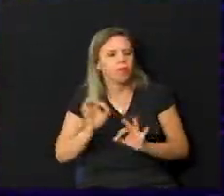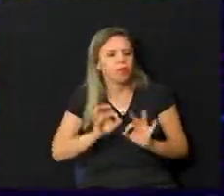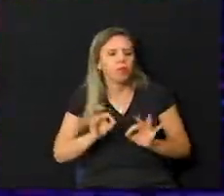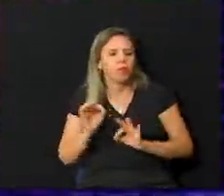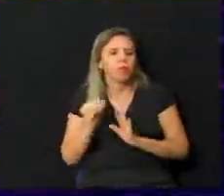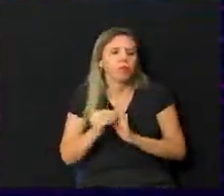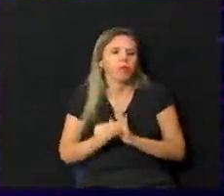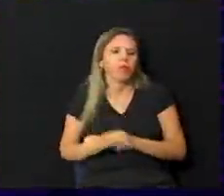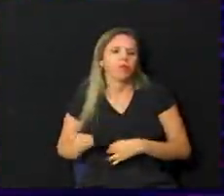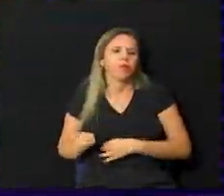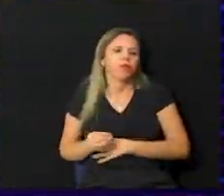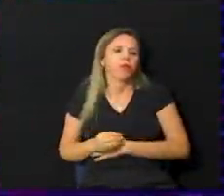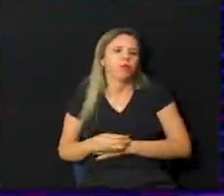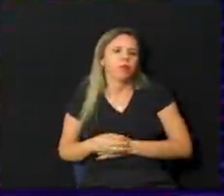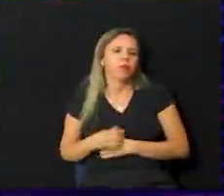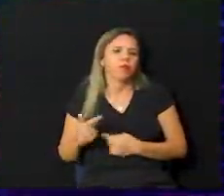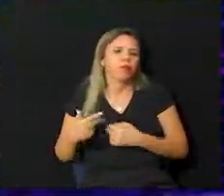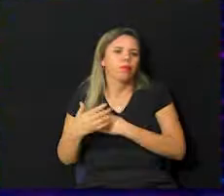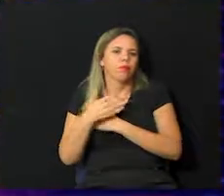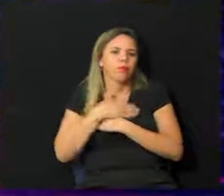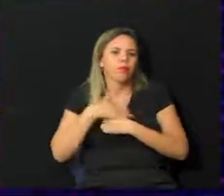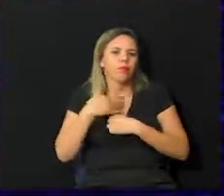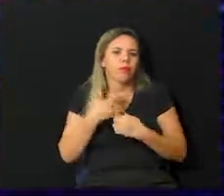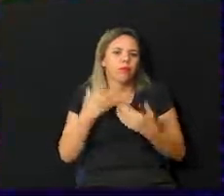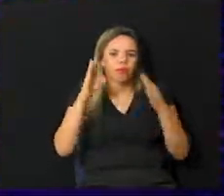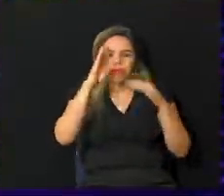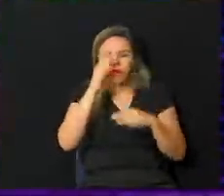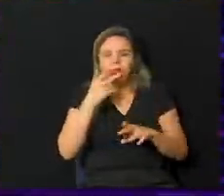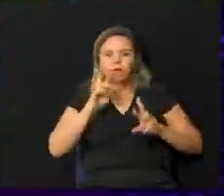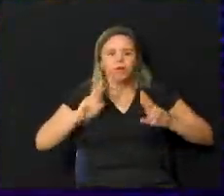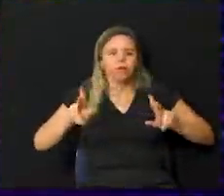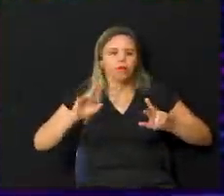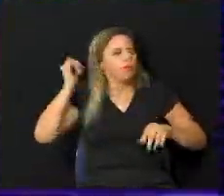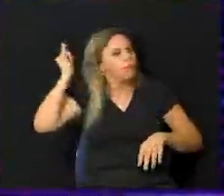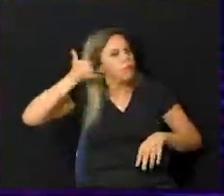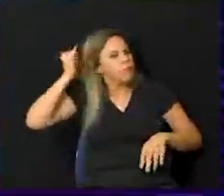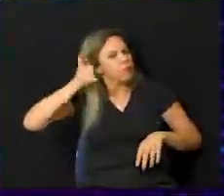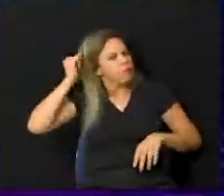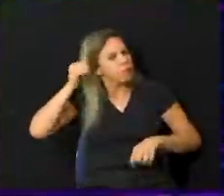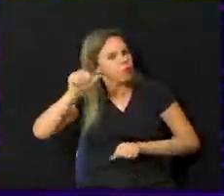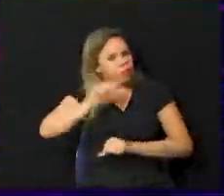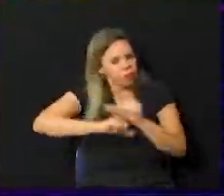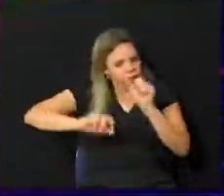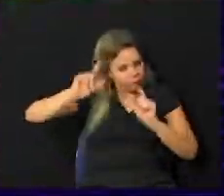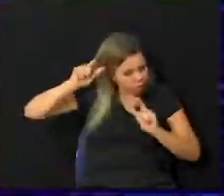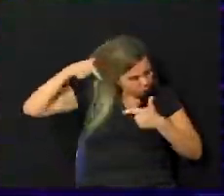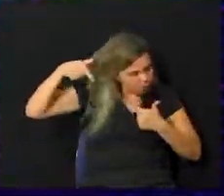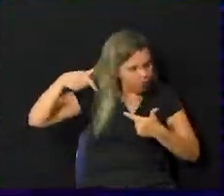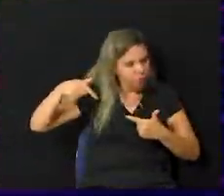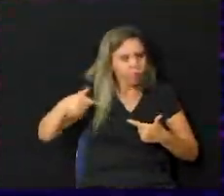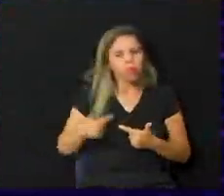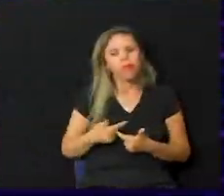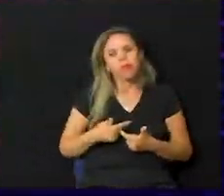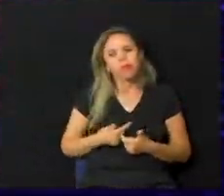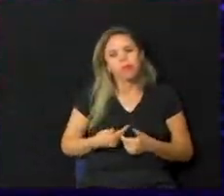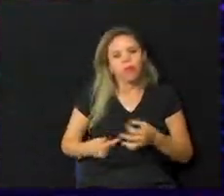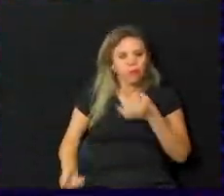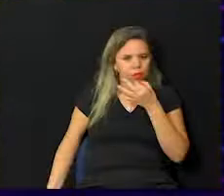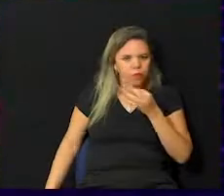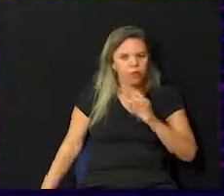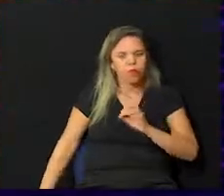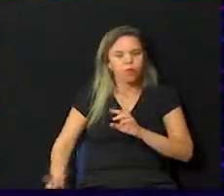escrito o projeto. Uma coisa que eu gosto muito de destacar é a diferença de narrativa quando troca de personagem, porque o livro tem 2